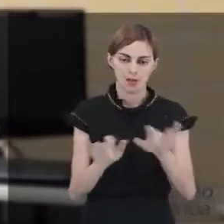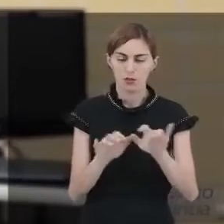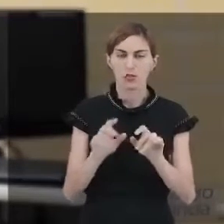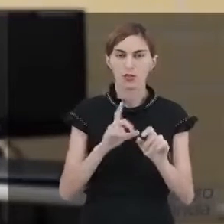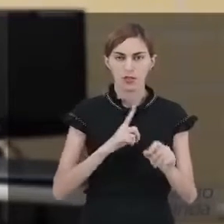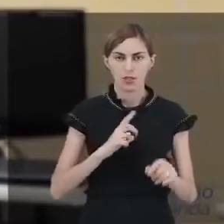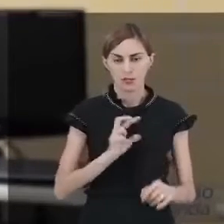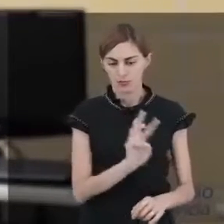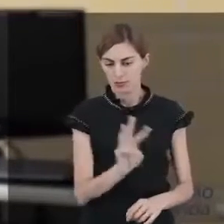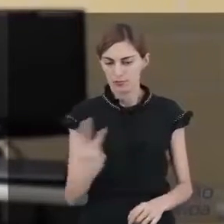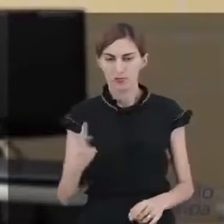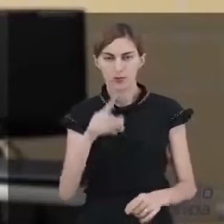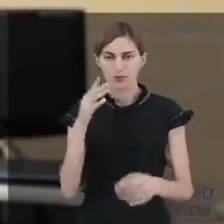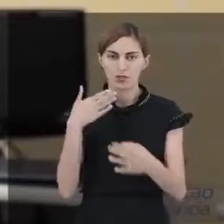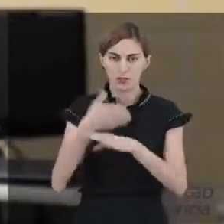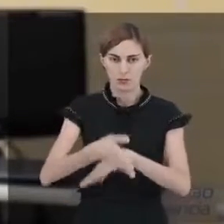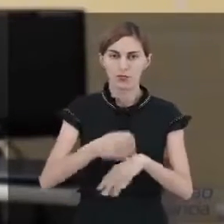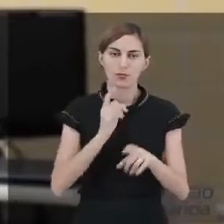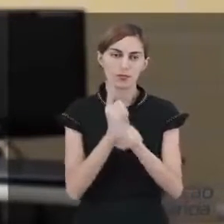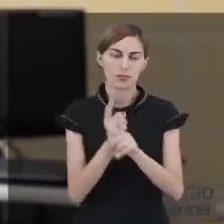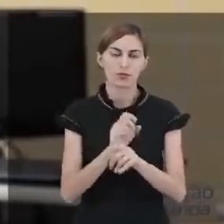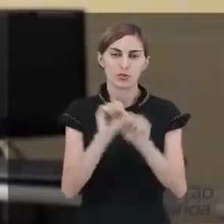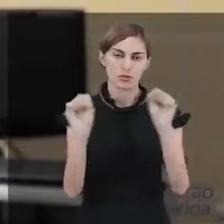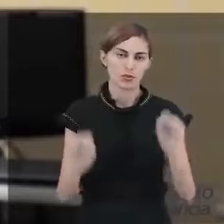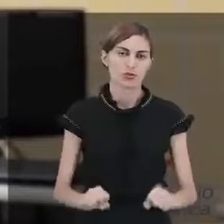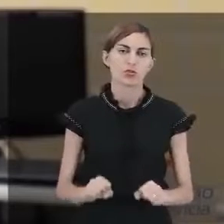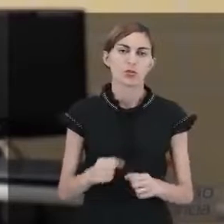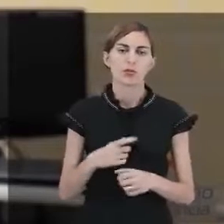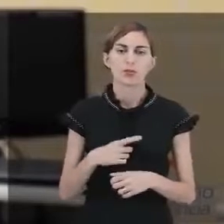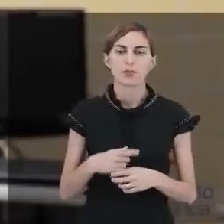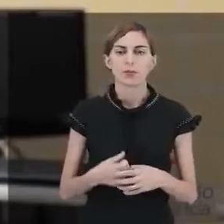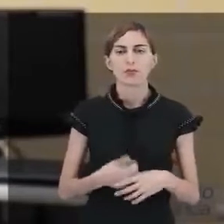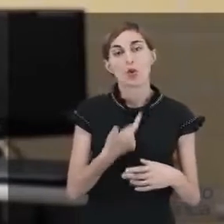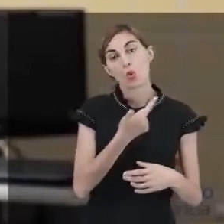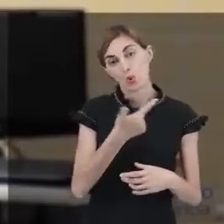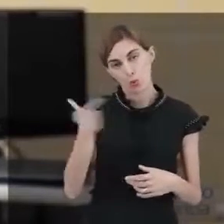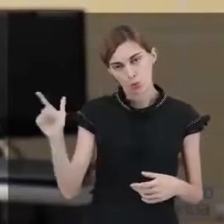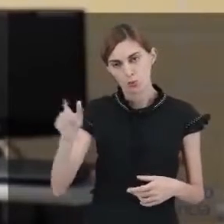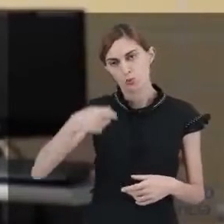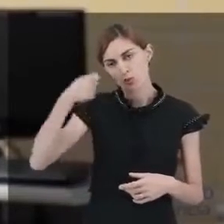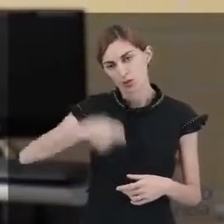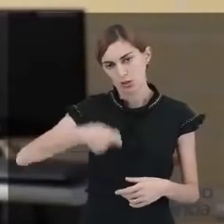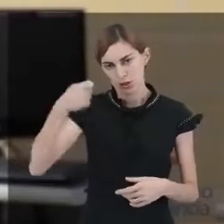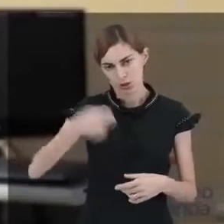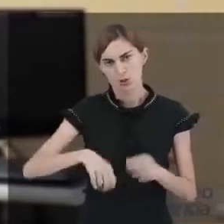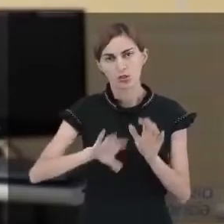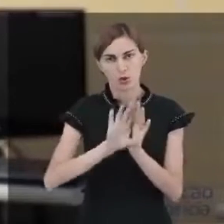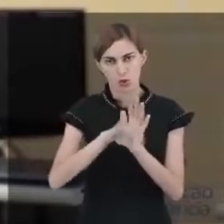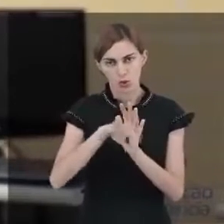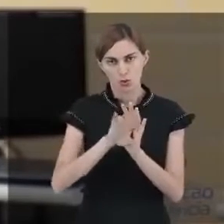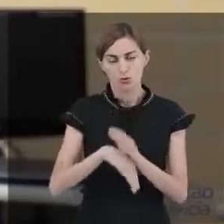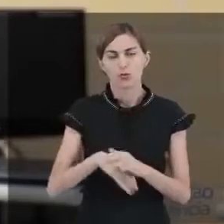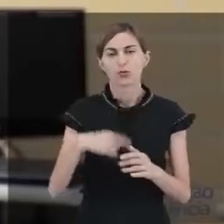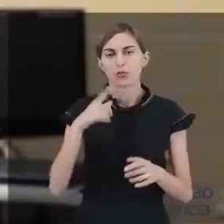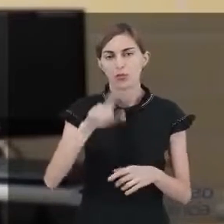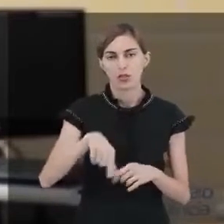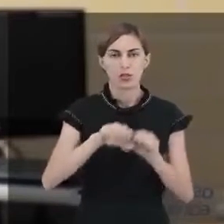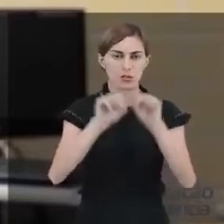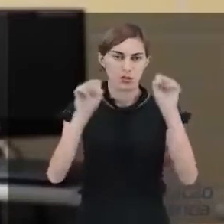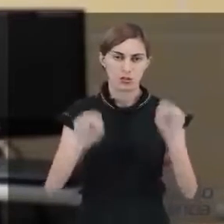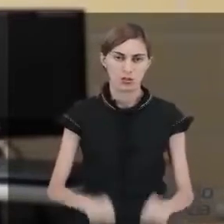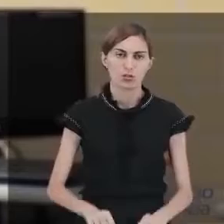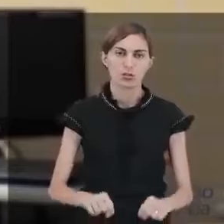vocês conseguirem encontrar lá o sistema. Outro dispositivo exigido pelo Código é o sistema de evacuação